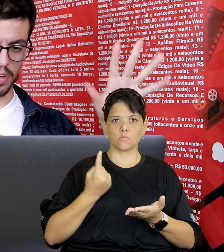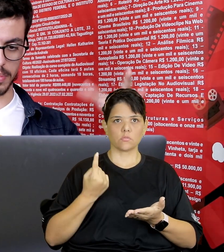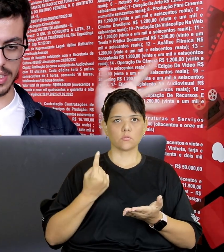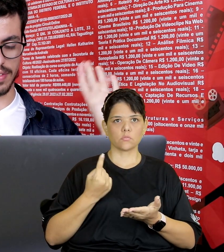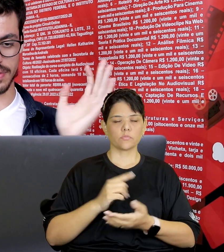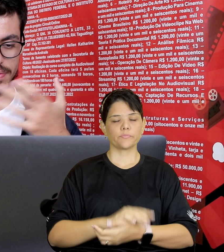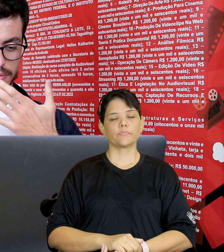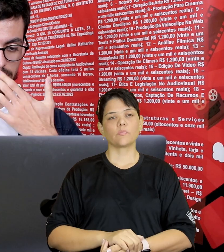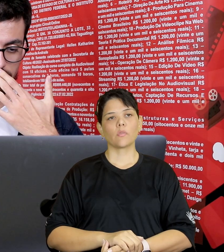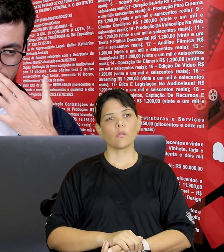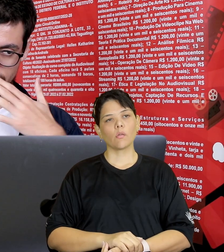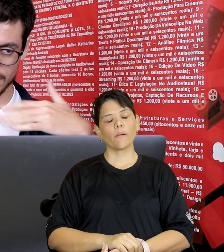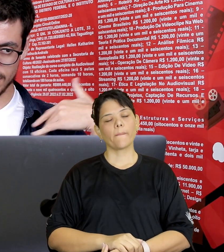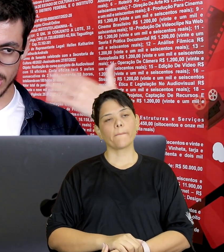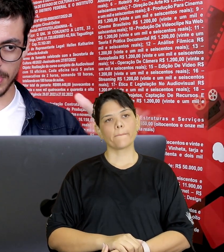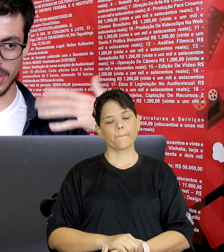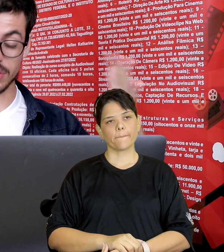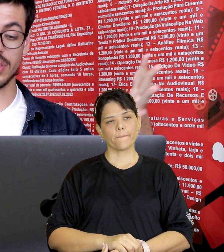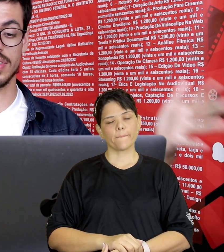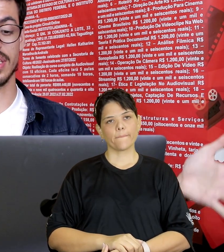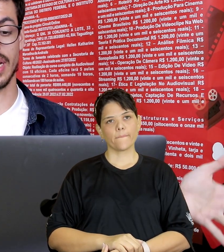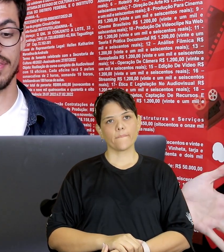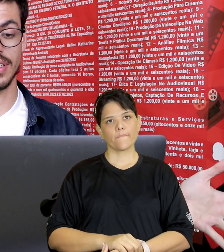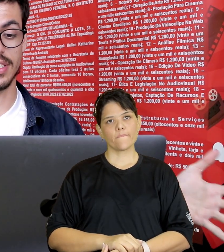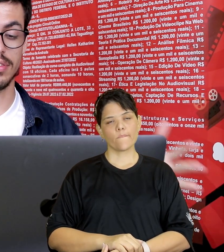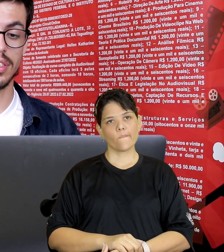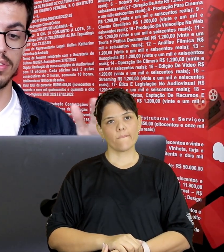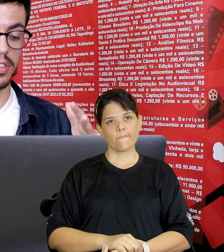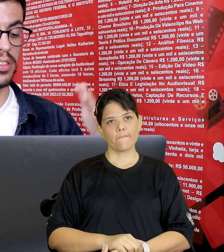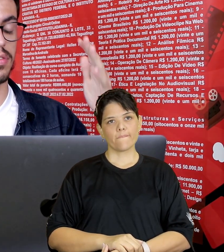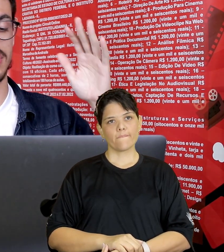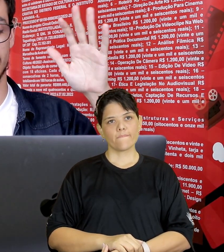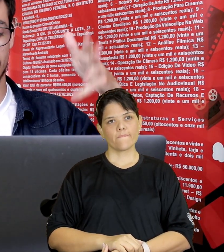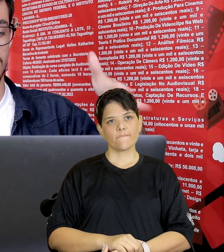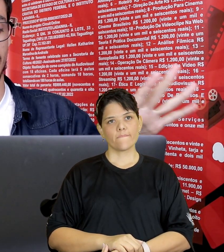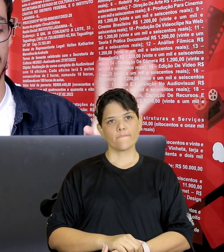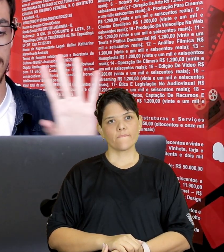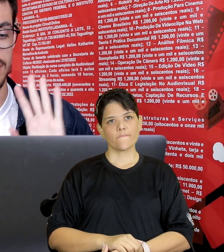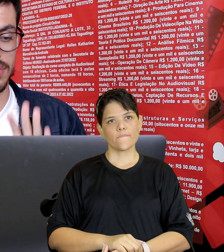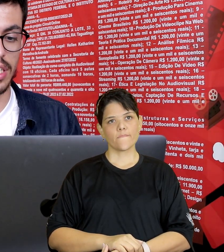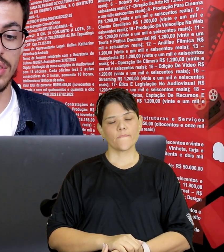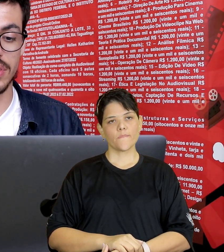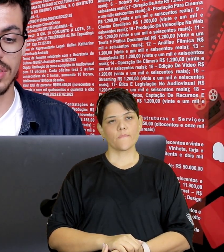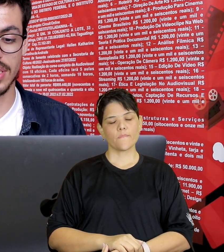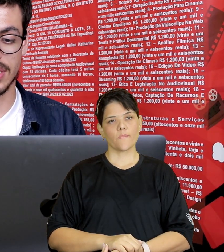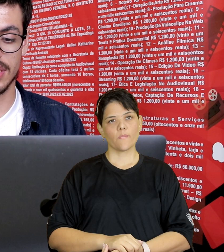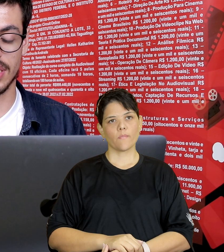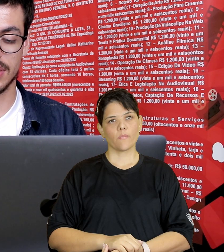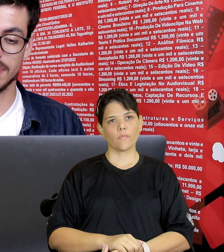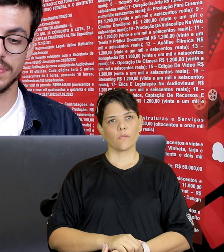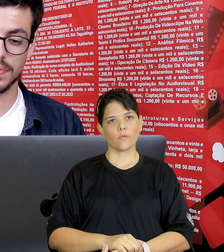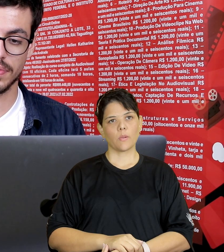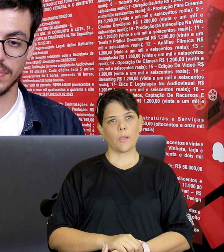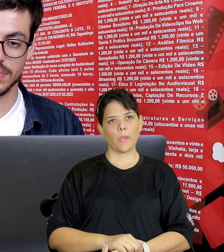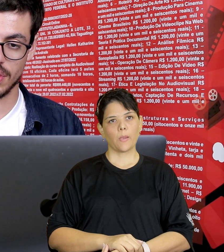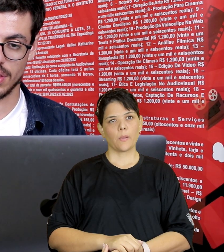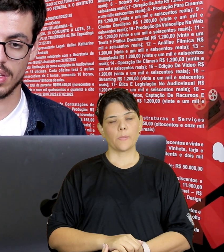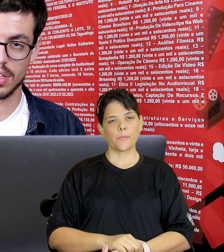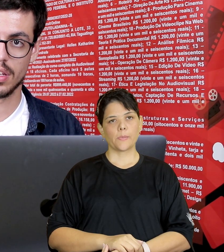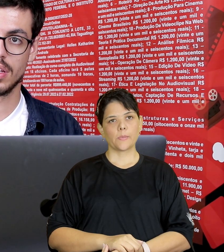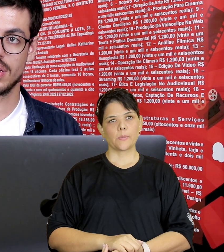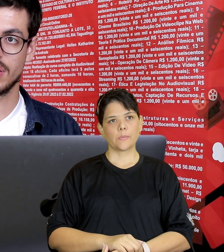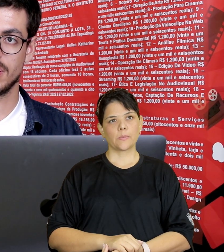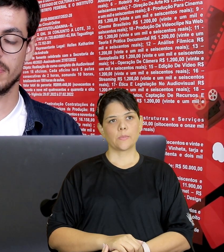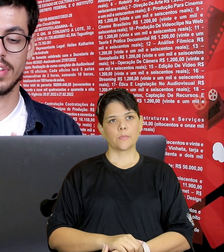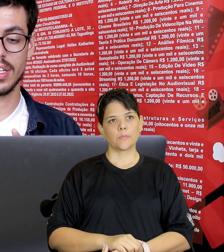tal. E conforme você vai explorando o que você quer fazer no seu vídeo, você consegue resolver suas necessidades.